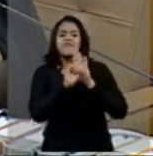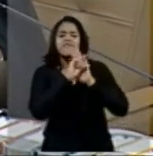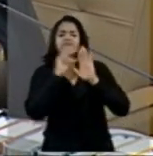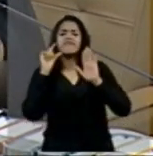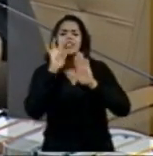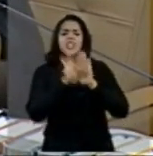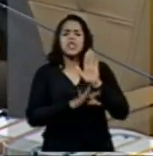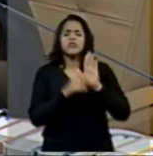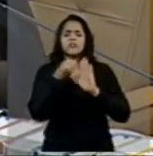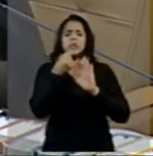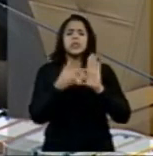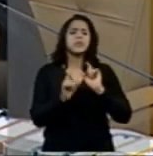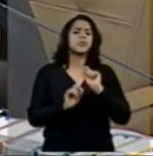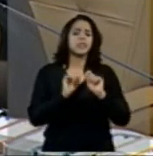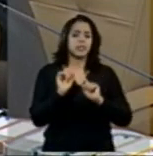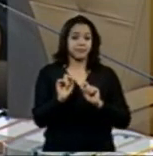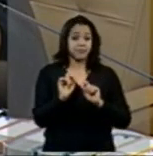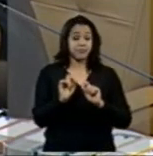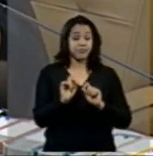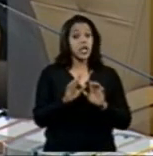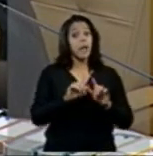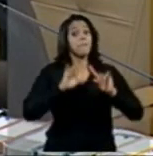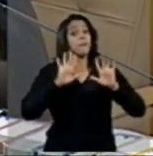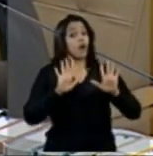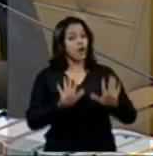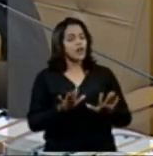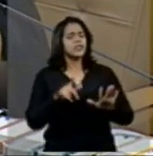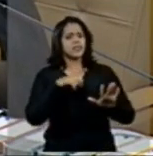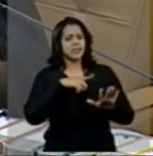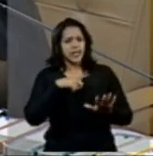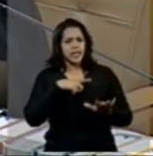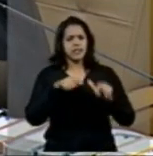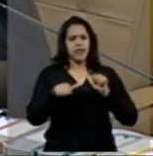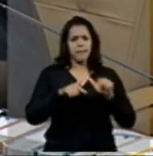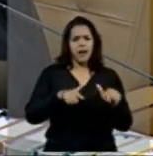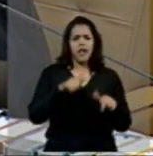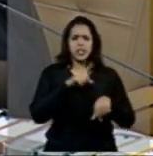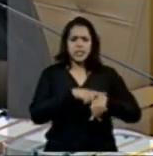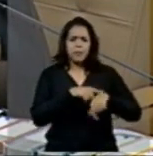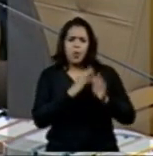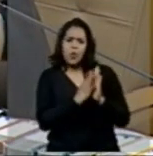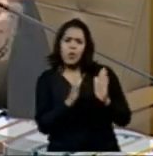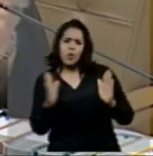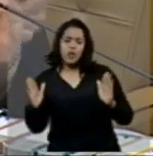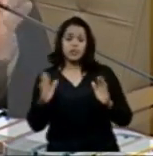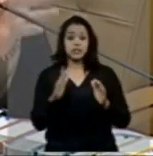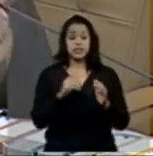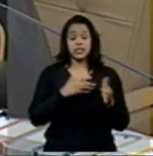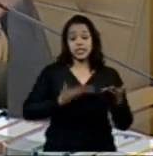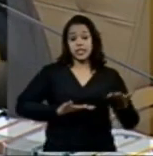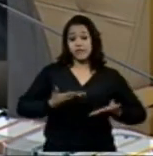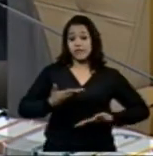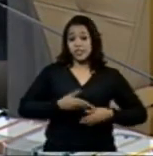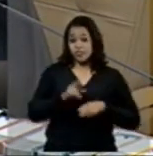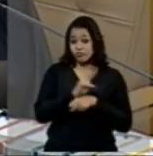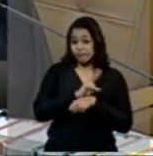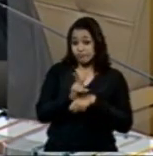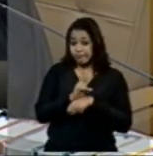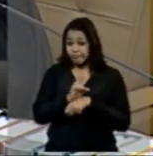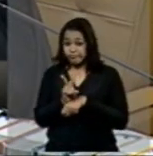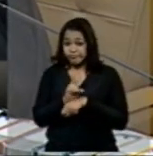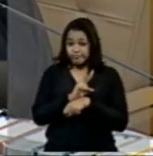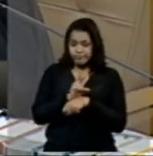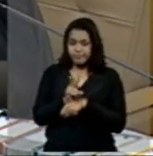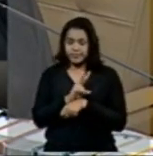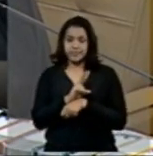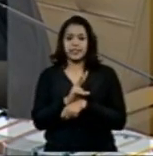enunciado 256? Salvo os casos de trabalho temporário, de serviços de vigilância, previstos nessas duas leis aqui,